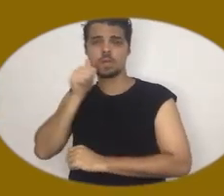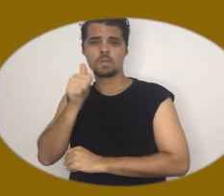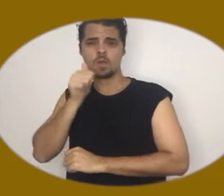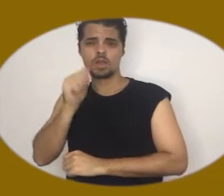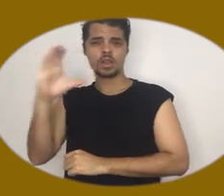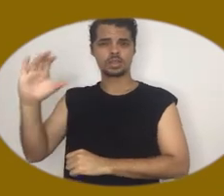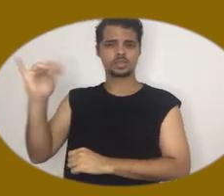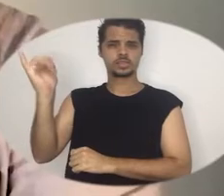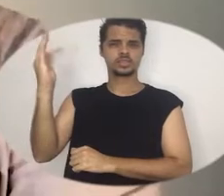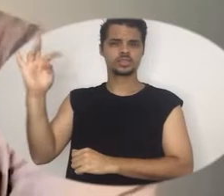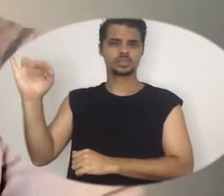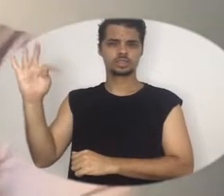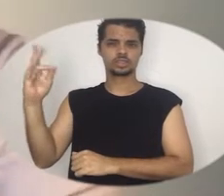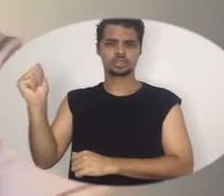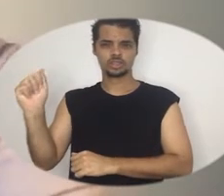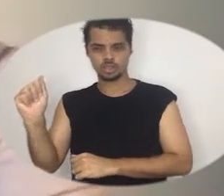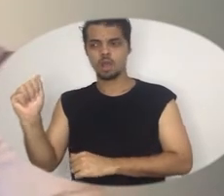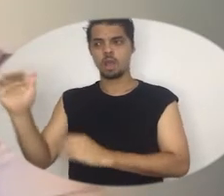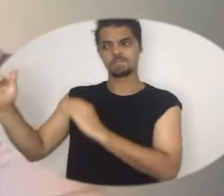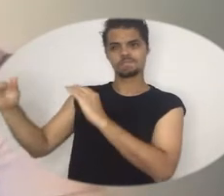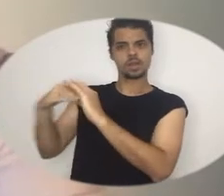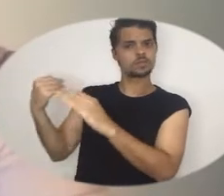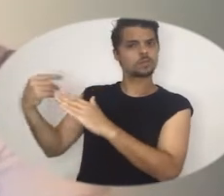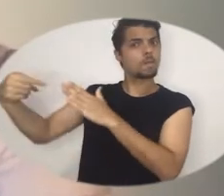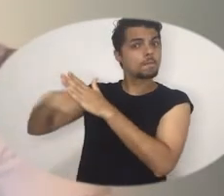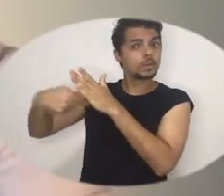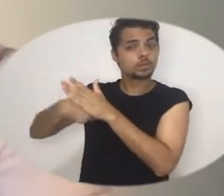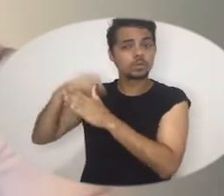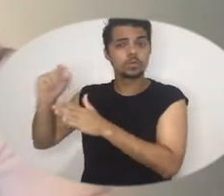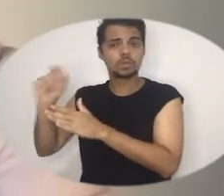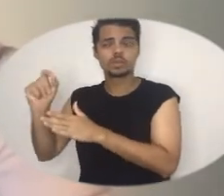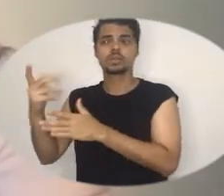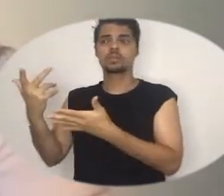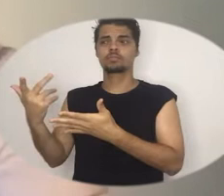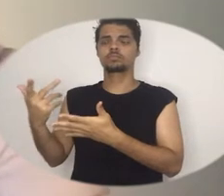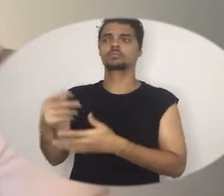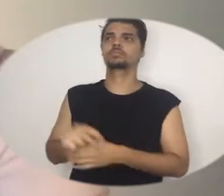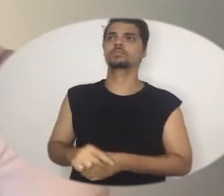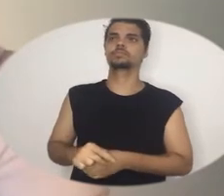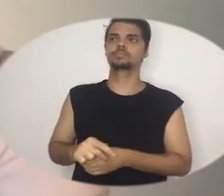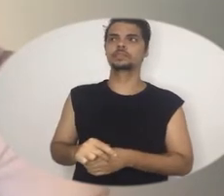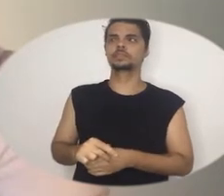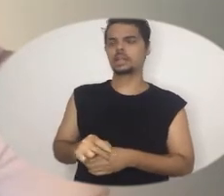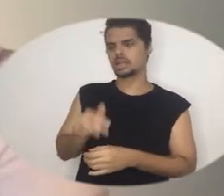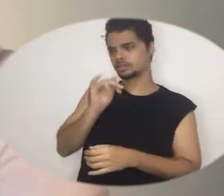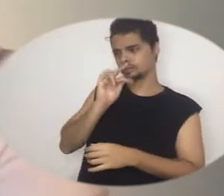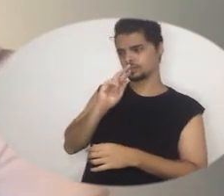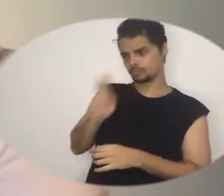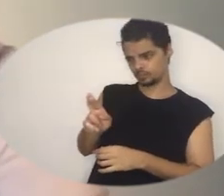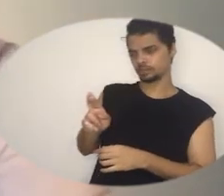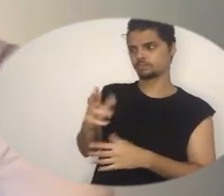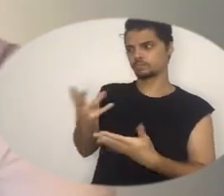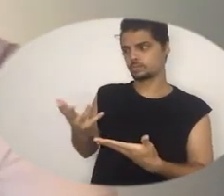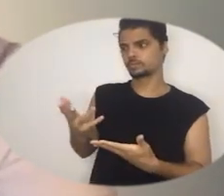Cintia Taíse Cíntia se você pensa na narrativa consagrada na qual Dom Pedro teria dado o grito da Independência